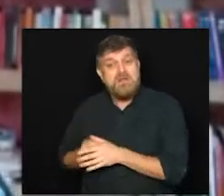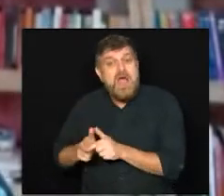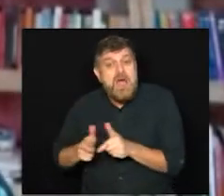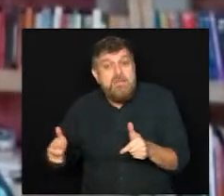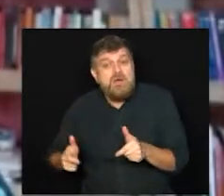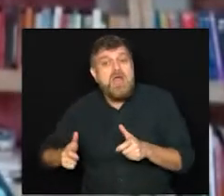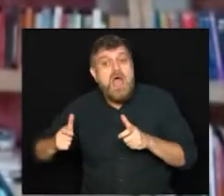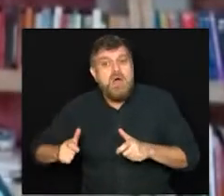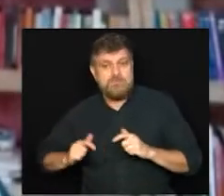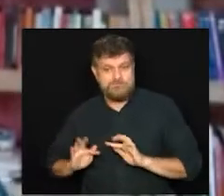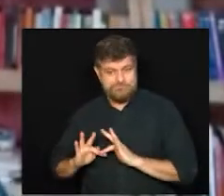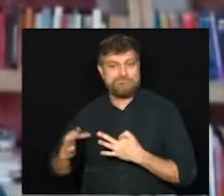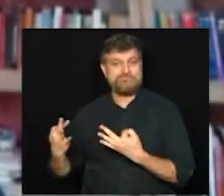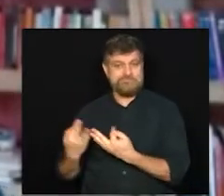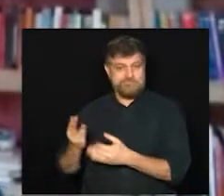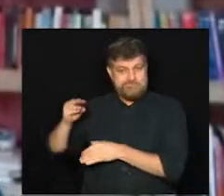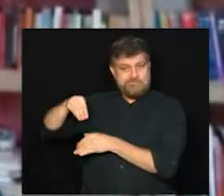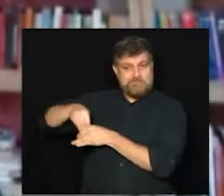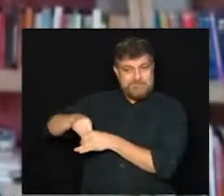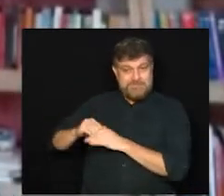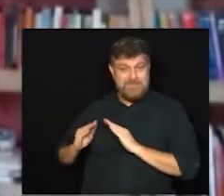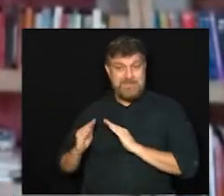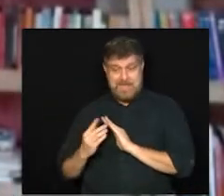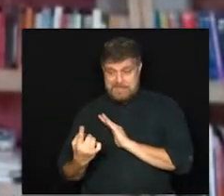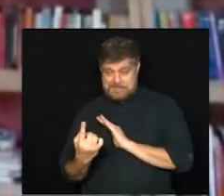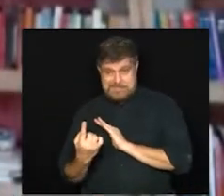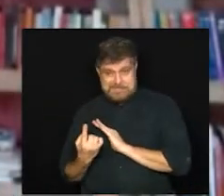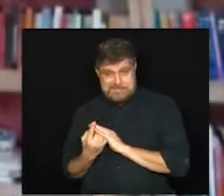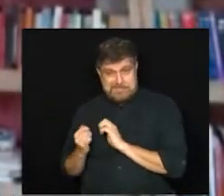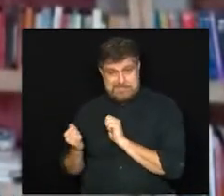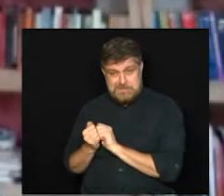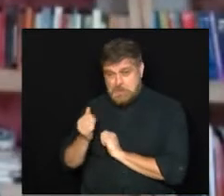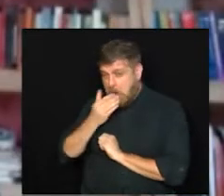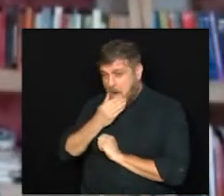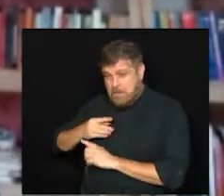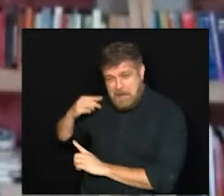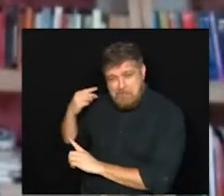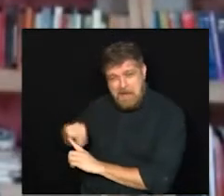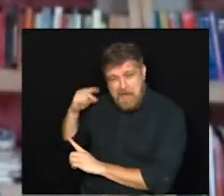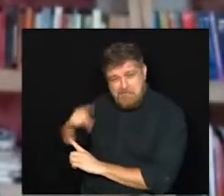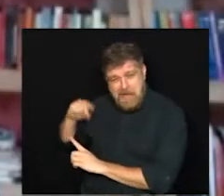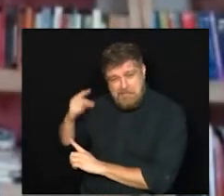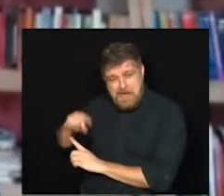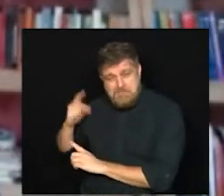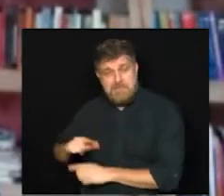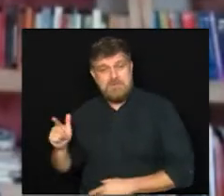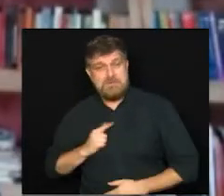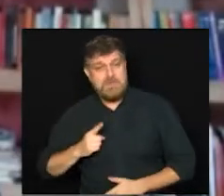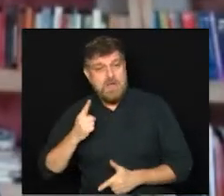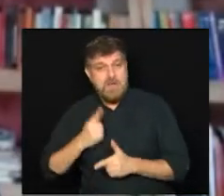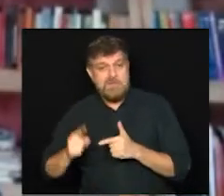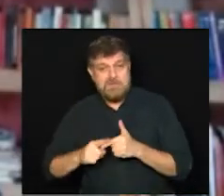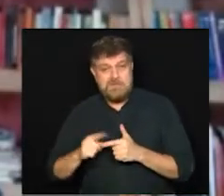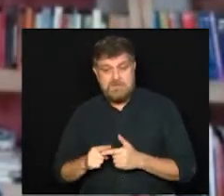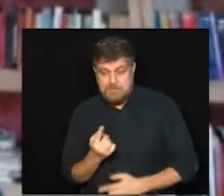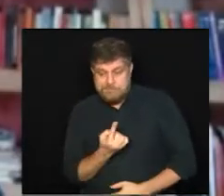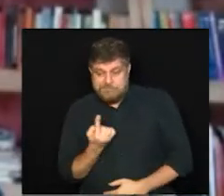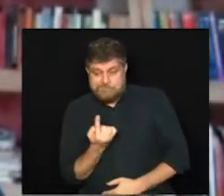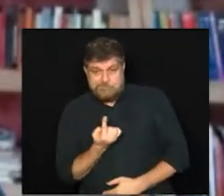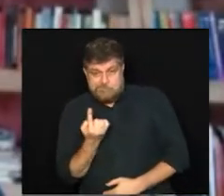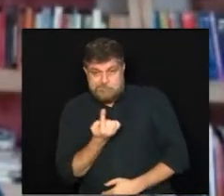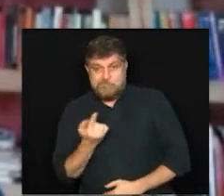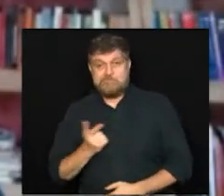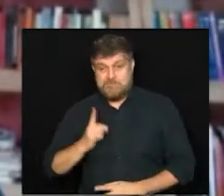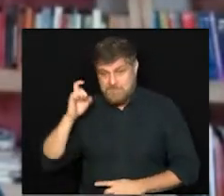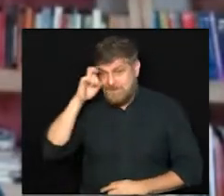acontece dentro do ambiente familiar, dentro de casa, então essa situação de isolamento também torna